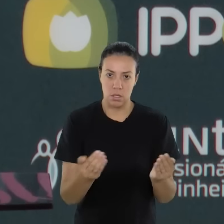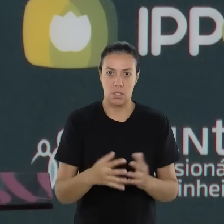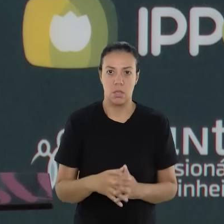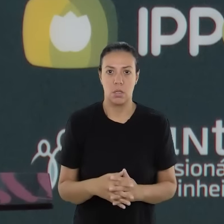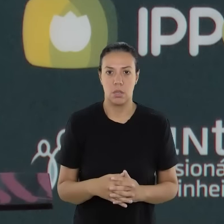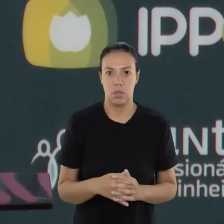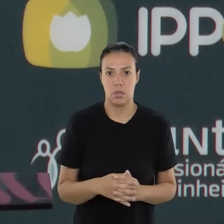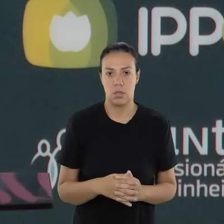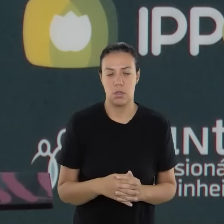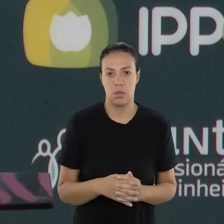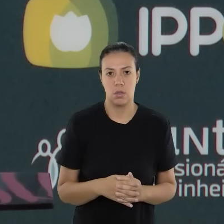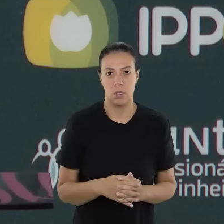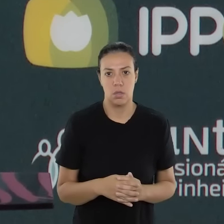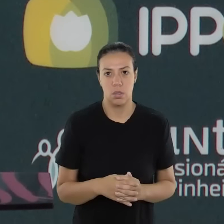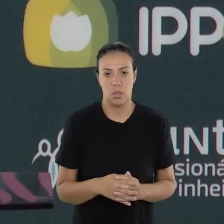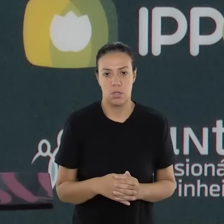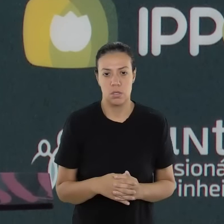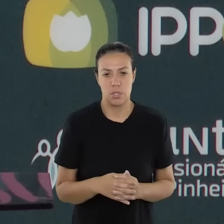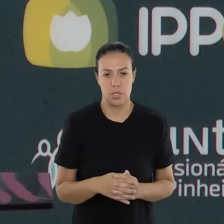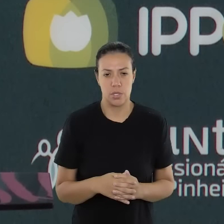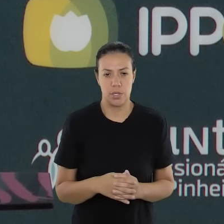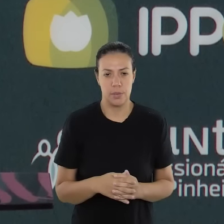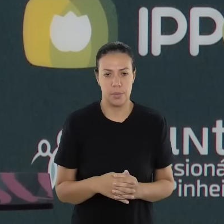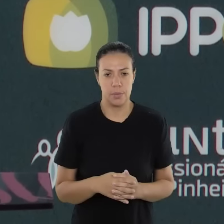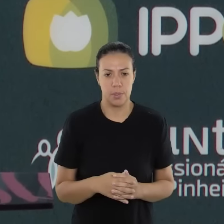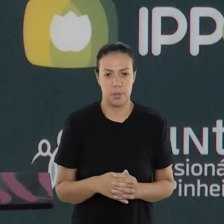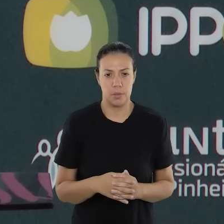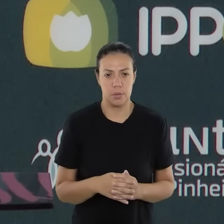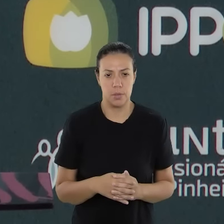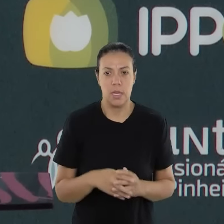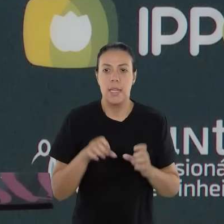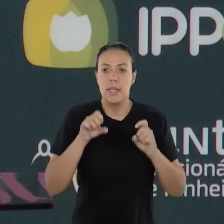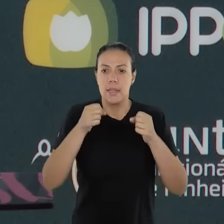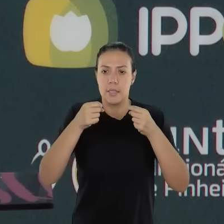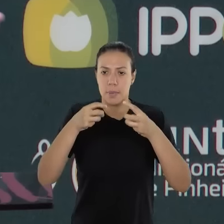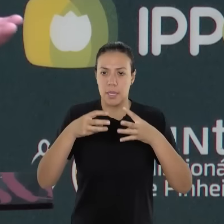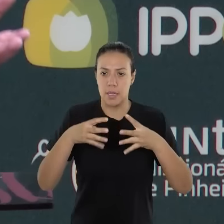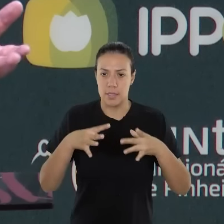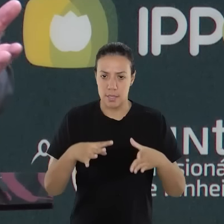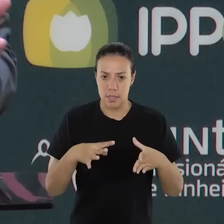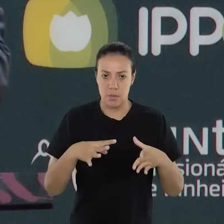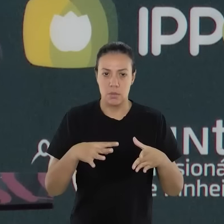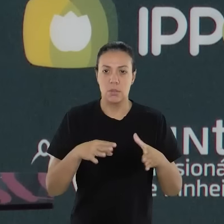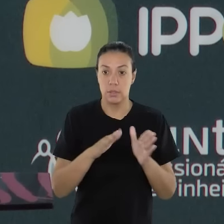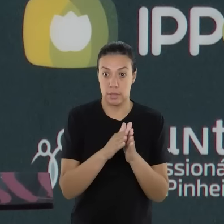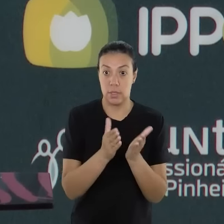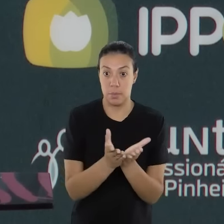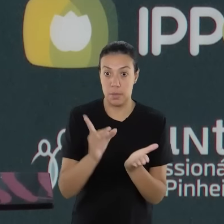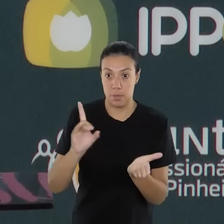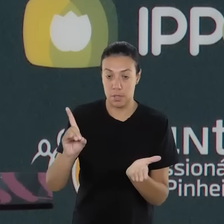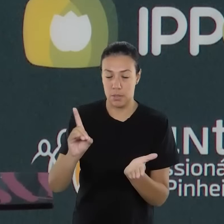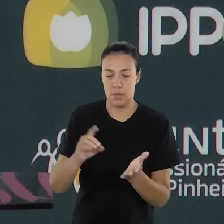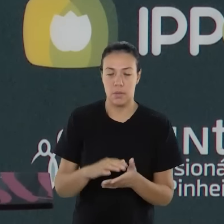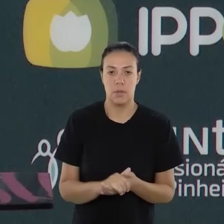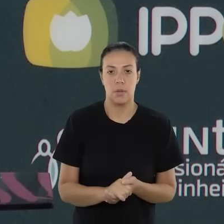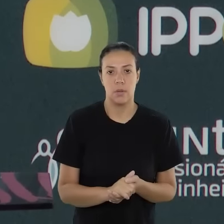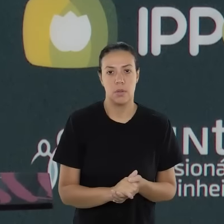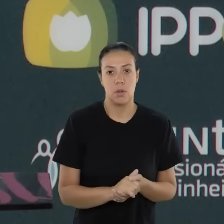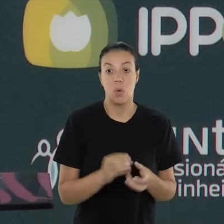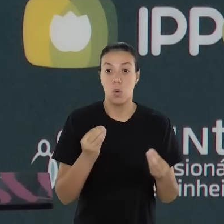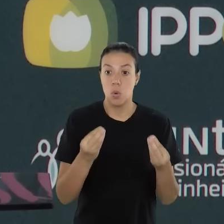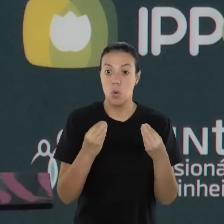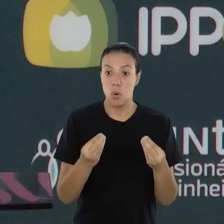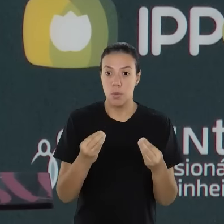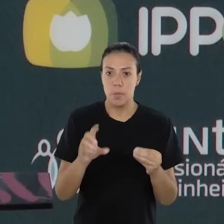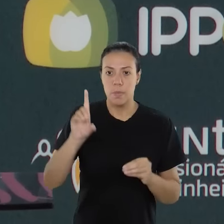um dicionário bíblico e identificarmos os títulos que Deus usa na sua palavra